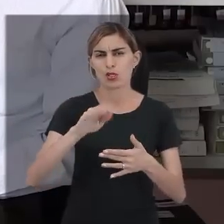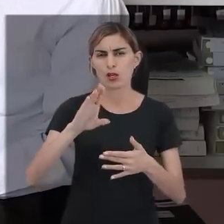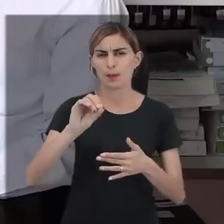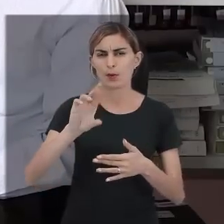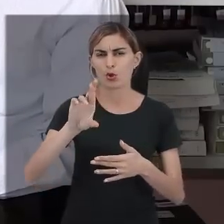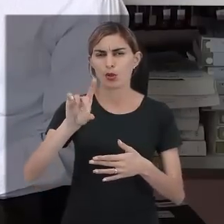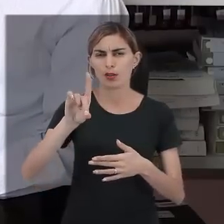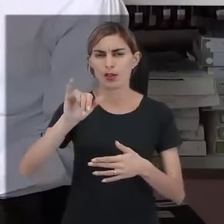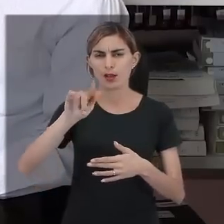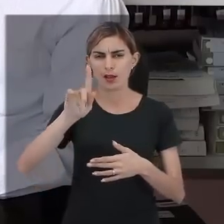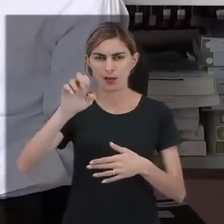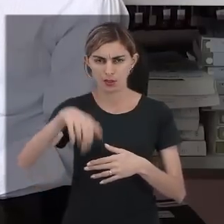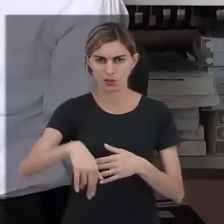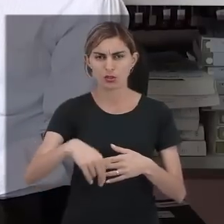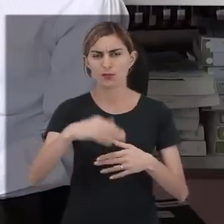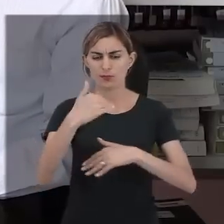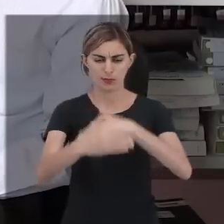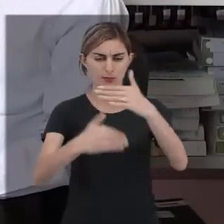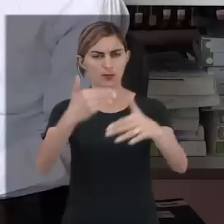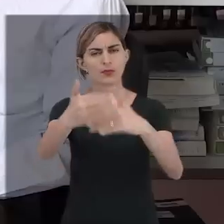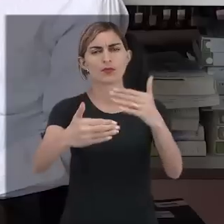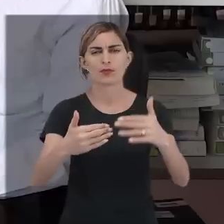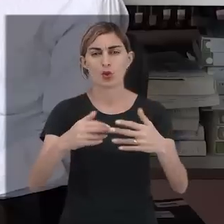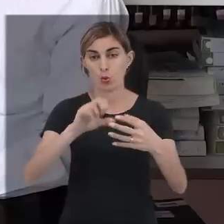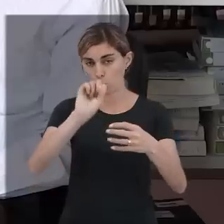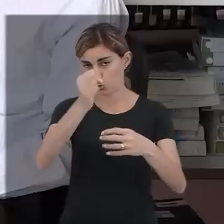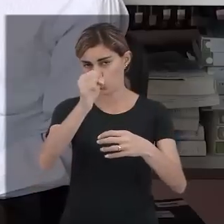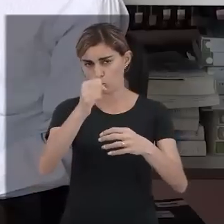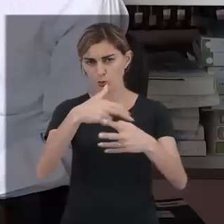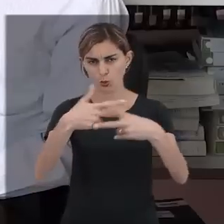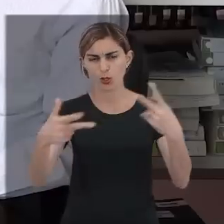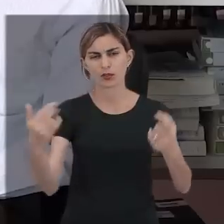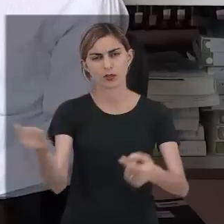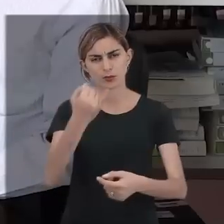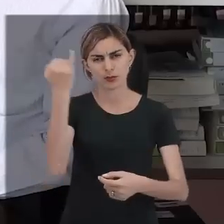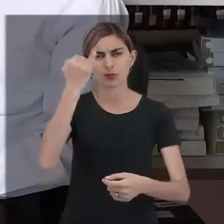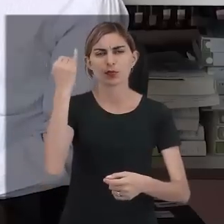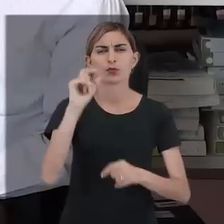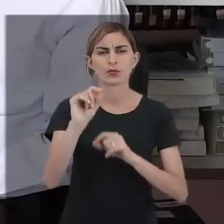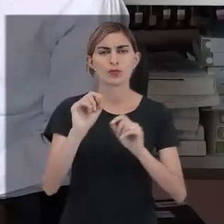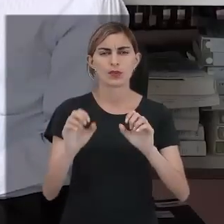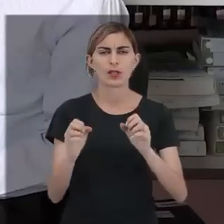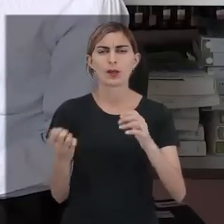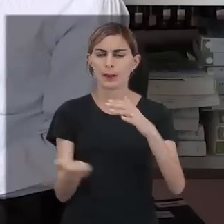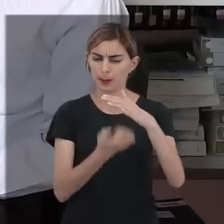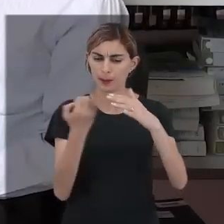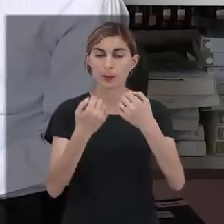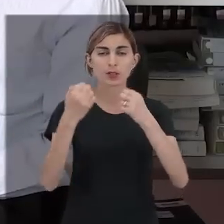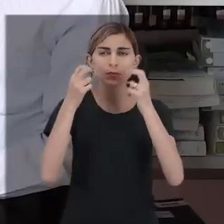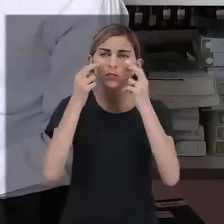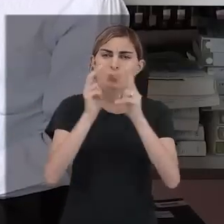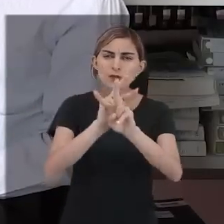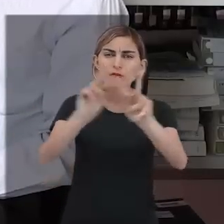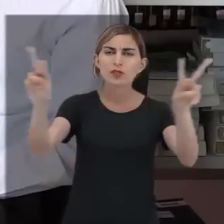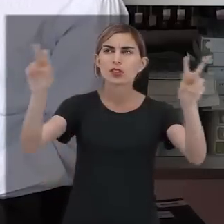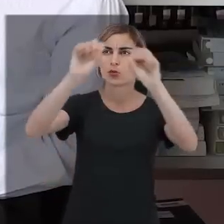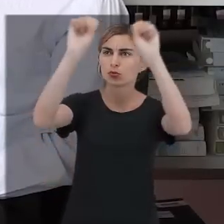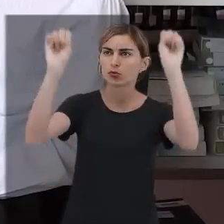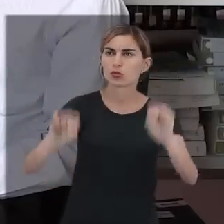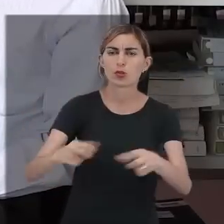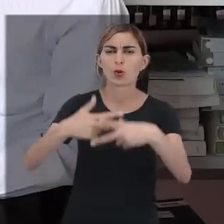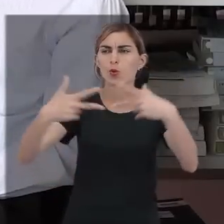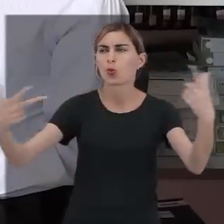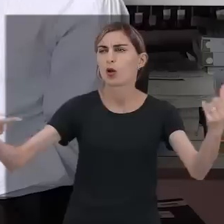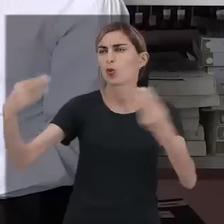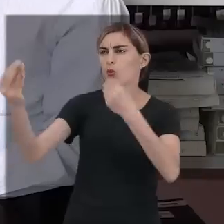ou seja, né, dentre os 8 princípios da qualidade, esse é muito importante porque a empresa tem que ter uma visão sistêmica da qualidade, né? Tem que ter